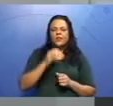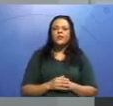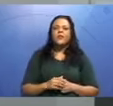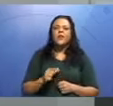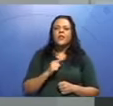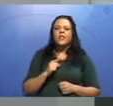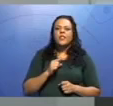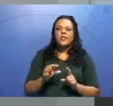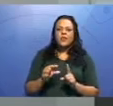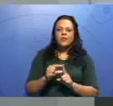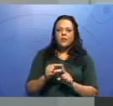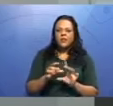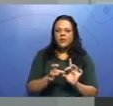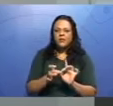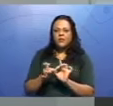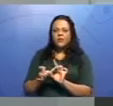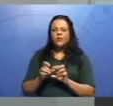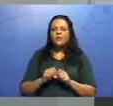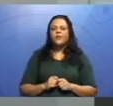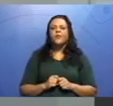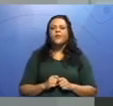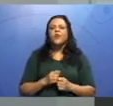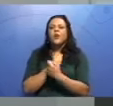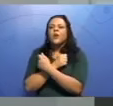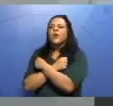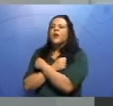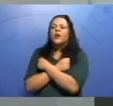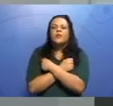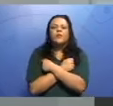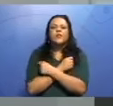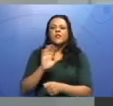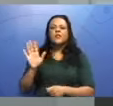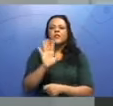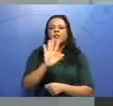o que elas significam na oração, tá bom? Um grande abraço e até a próxima videoaula.